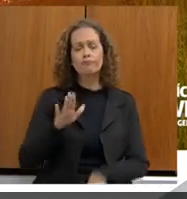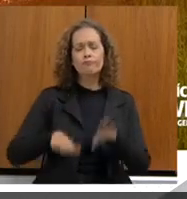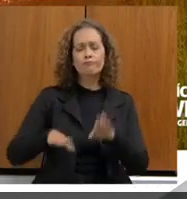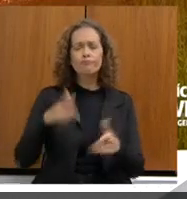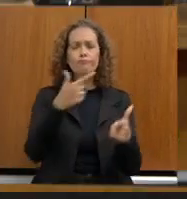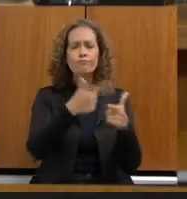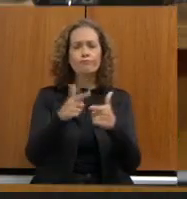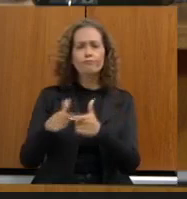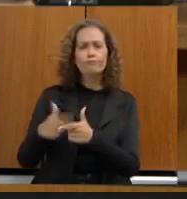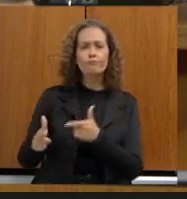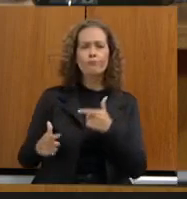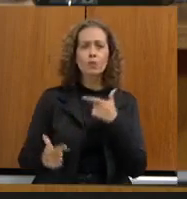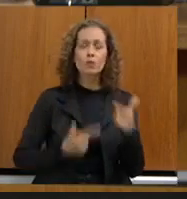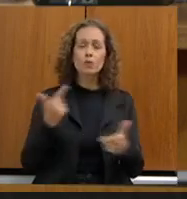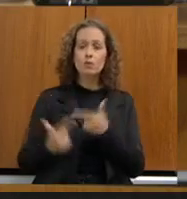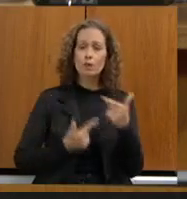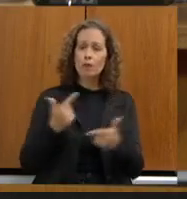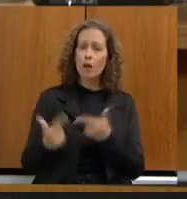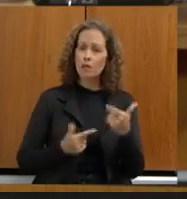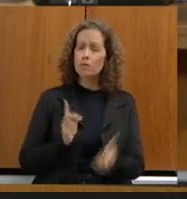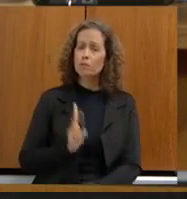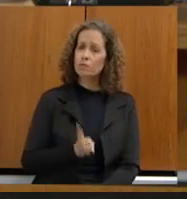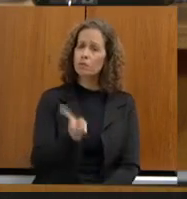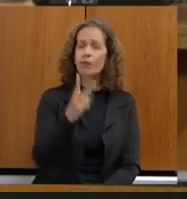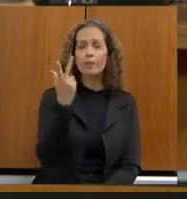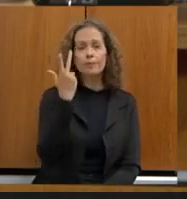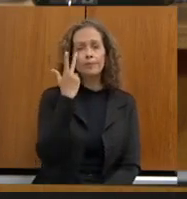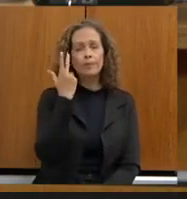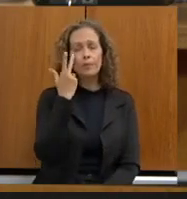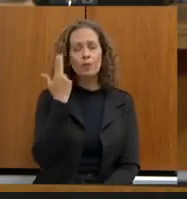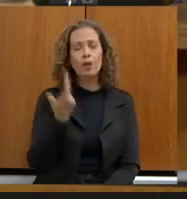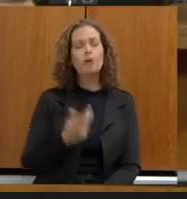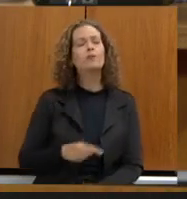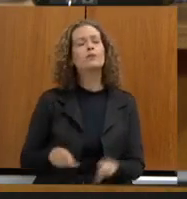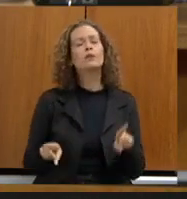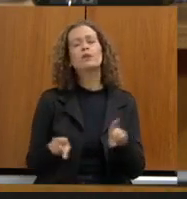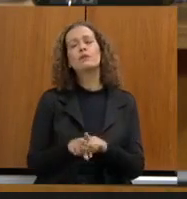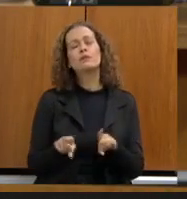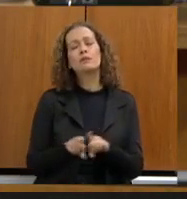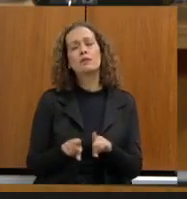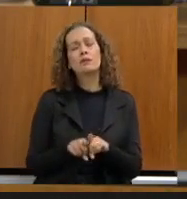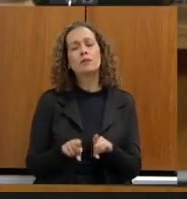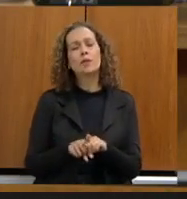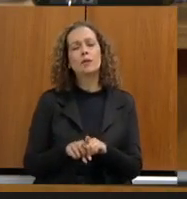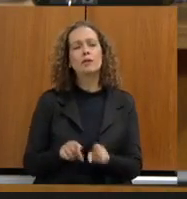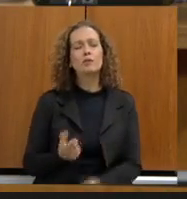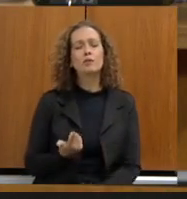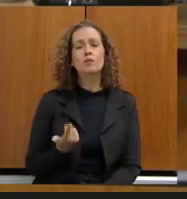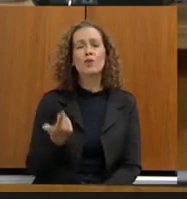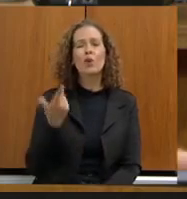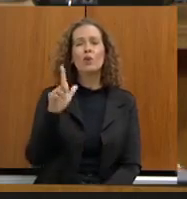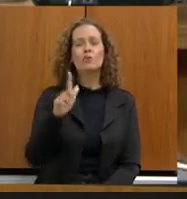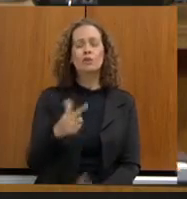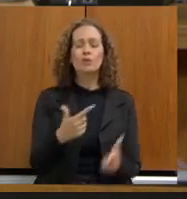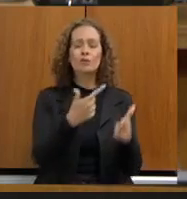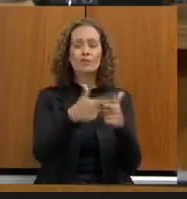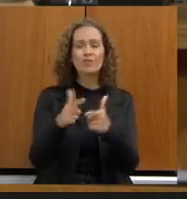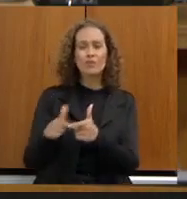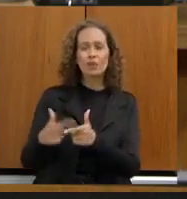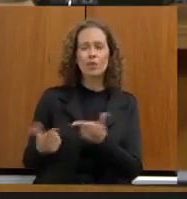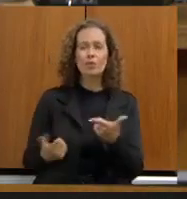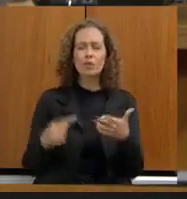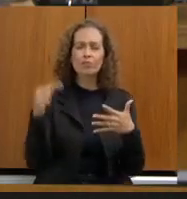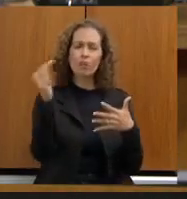portanto os trabalhos seguirão normalmente e além de outras situações concretas